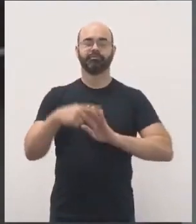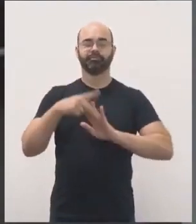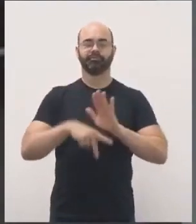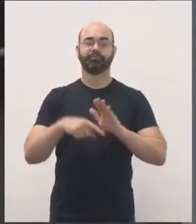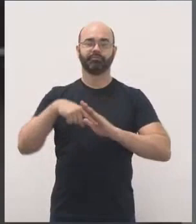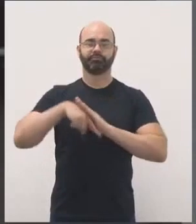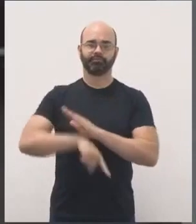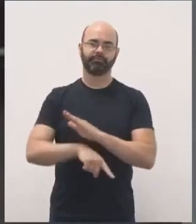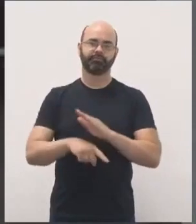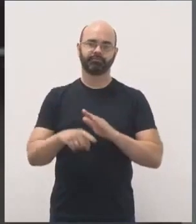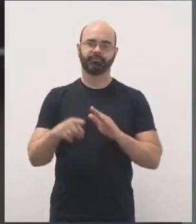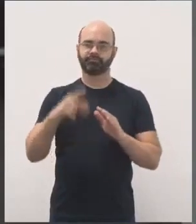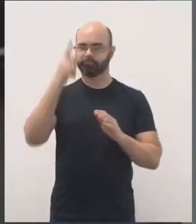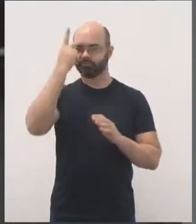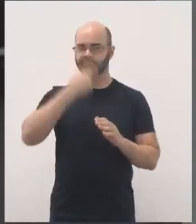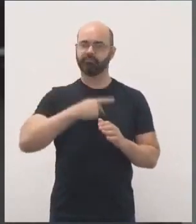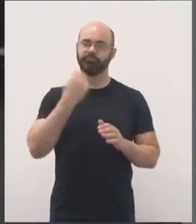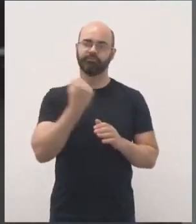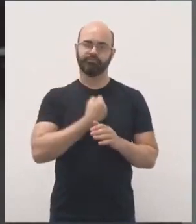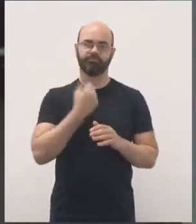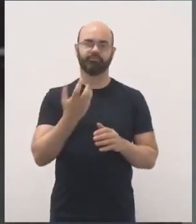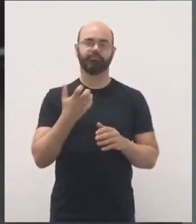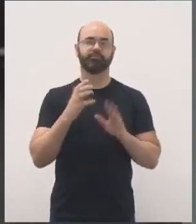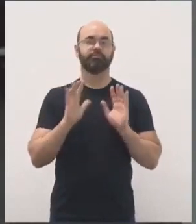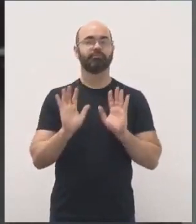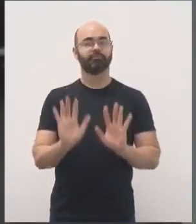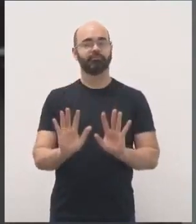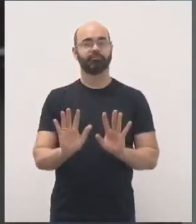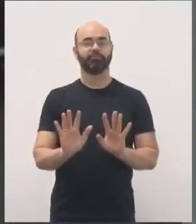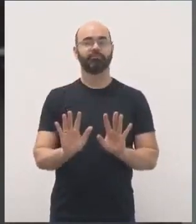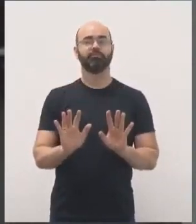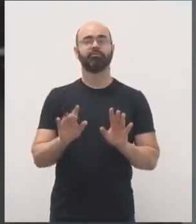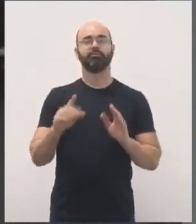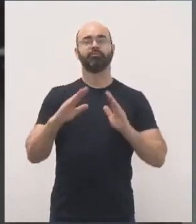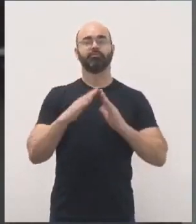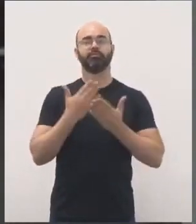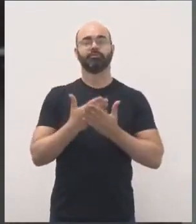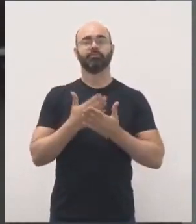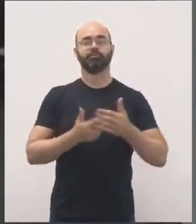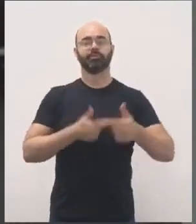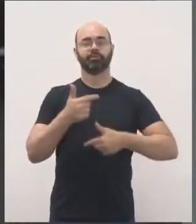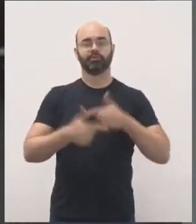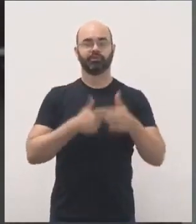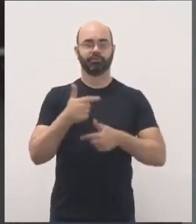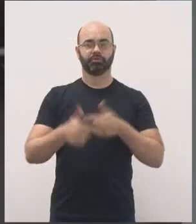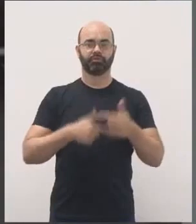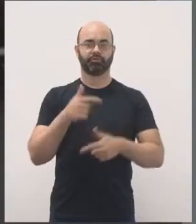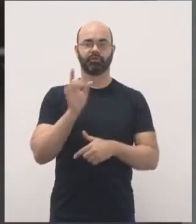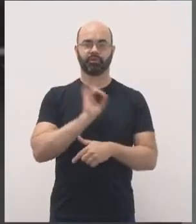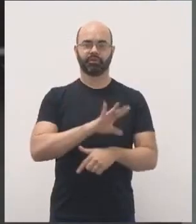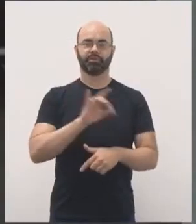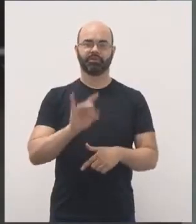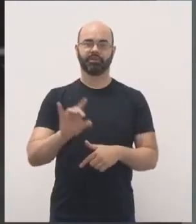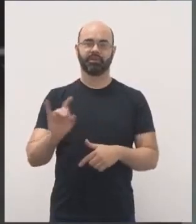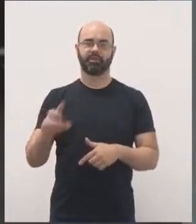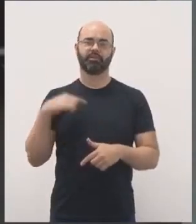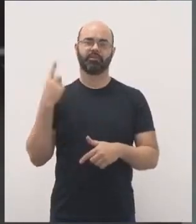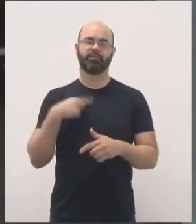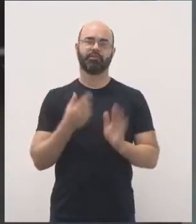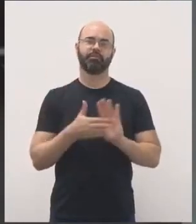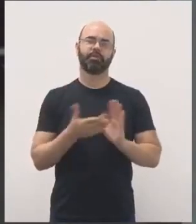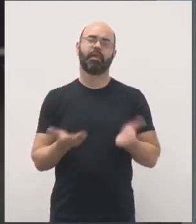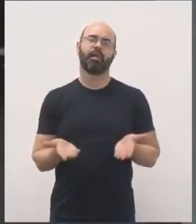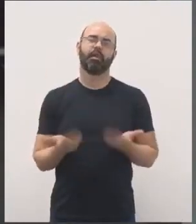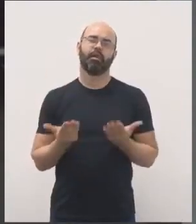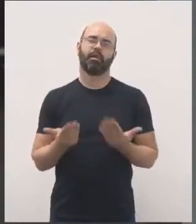uma formação sobre suicídio. Mas, enquanto atividade nas escolas, né, a gente propôs algo muito mais leve, que a gente